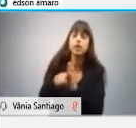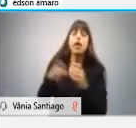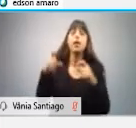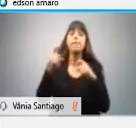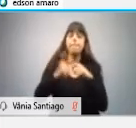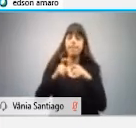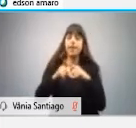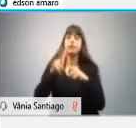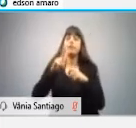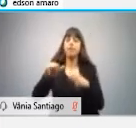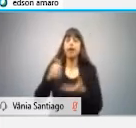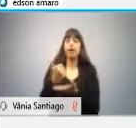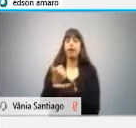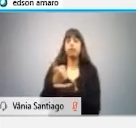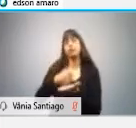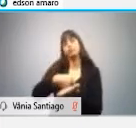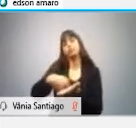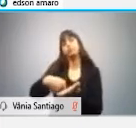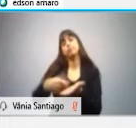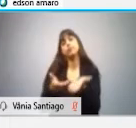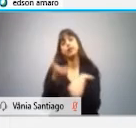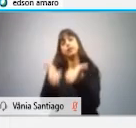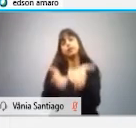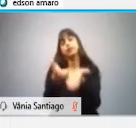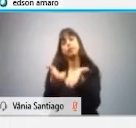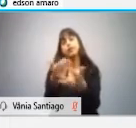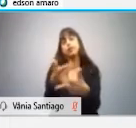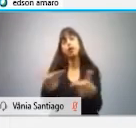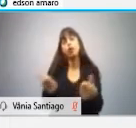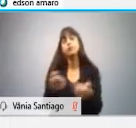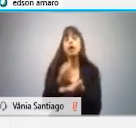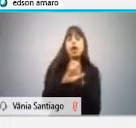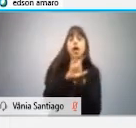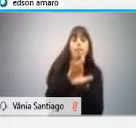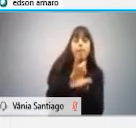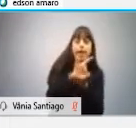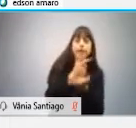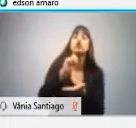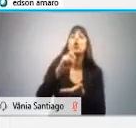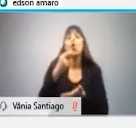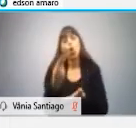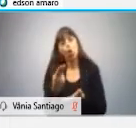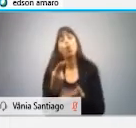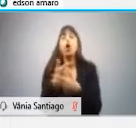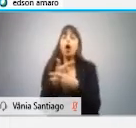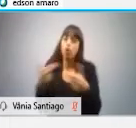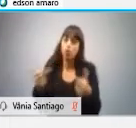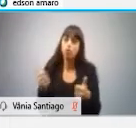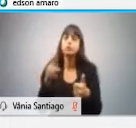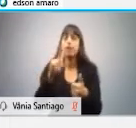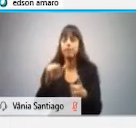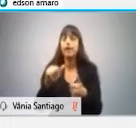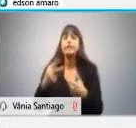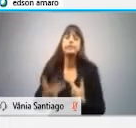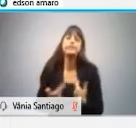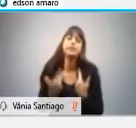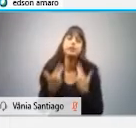usa a sua caneta e prescreve alguma terapêutica, seja ela medicamentosa, comportamental ou intervencionista, né? Uma cirurgia, por